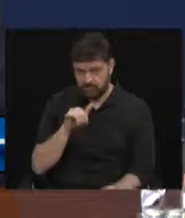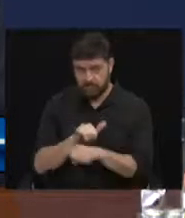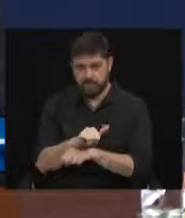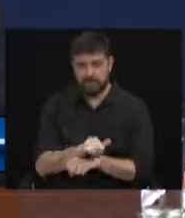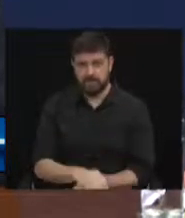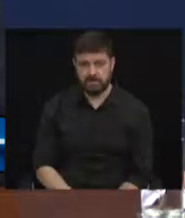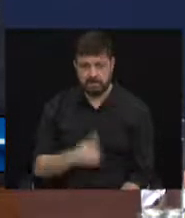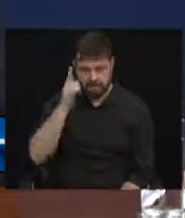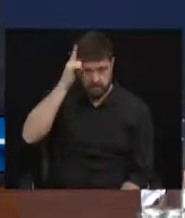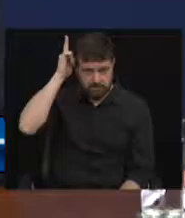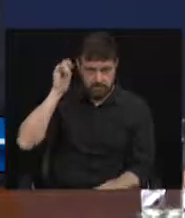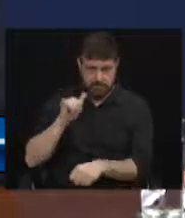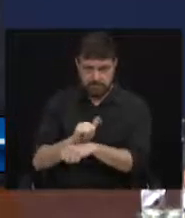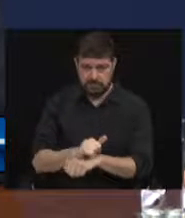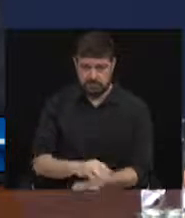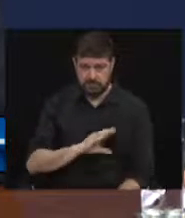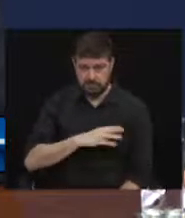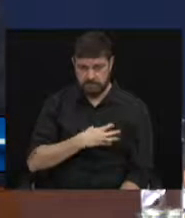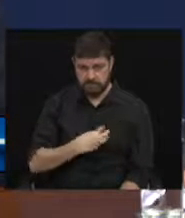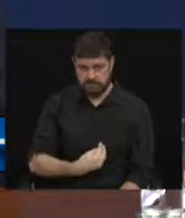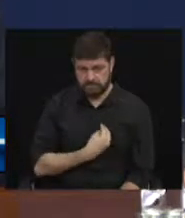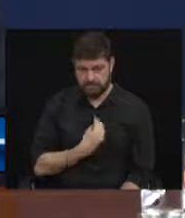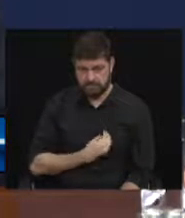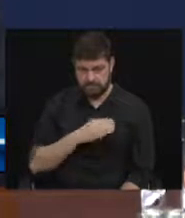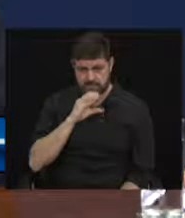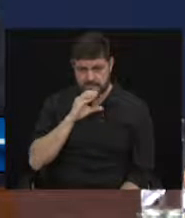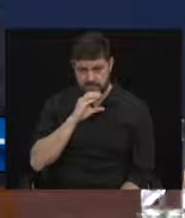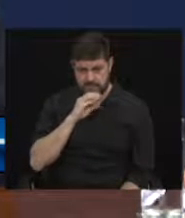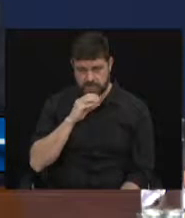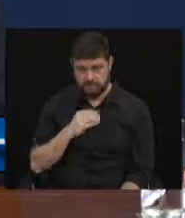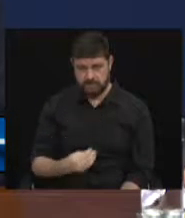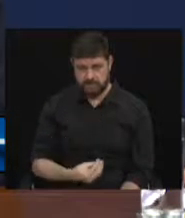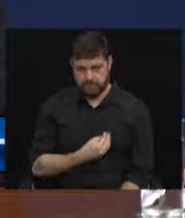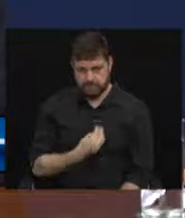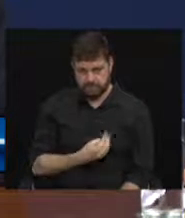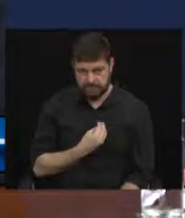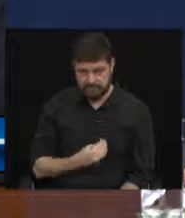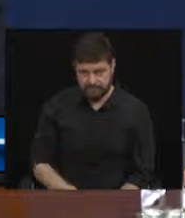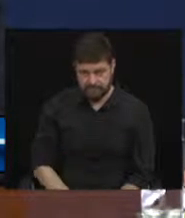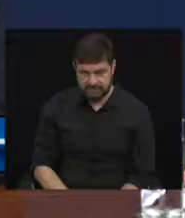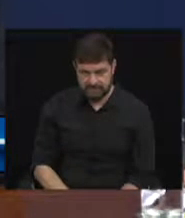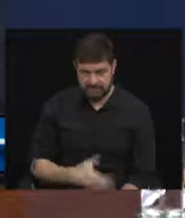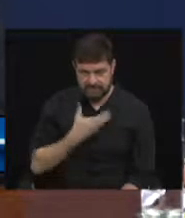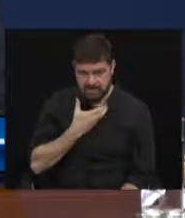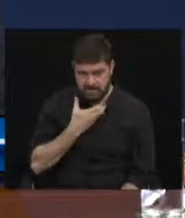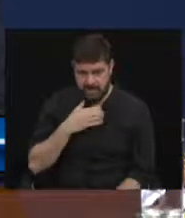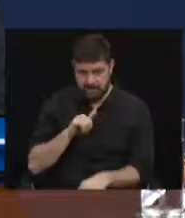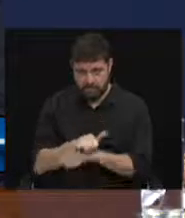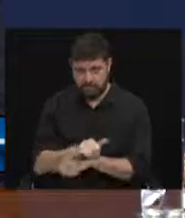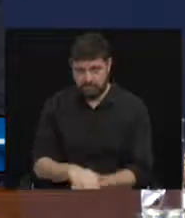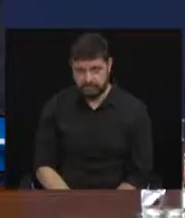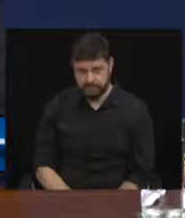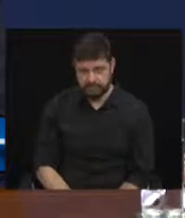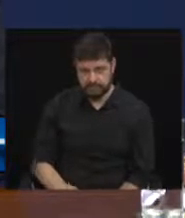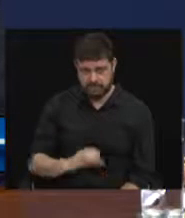Eu, pelo que estou calculando aqui, não estou vendo o quórum. Gostaria que fosse lido o quórum dessa casa